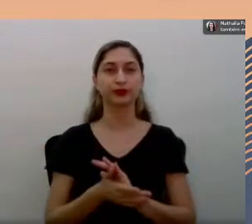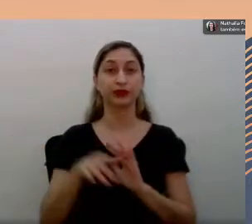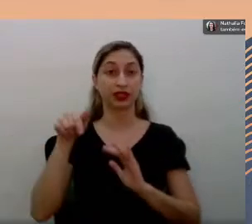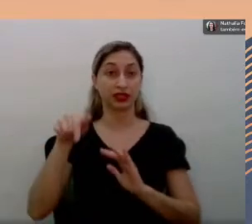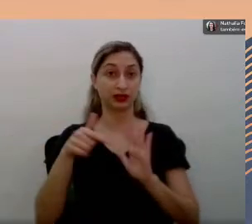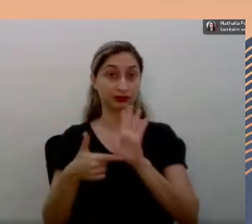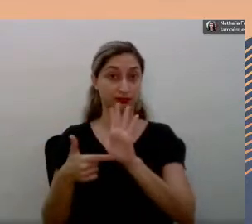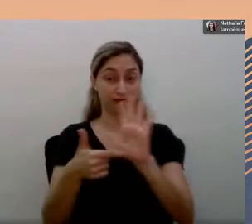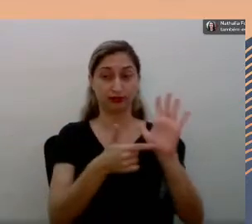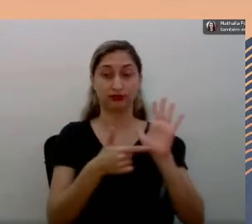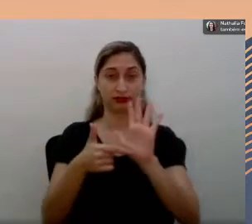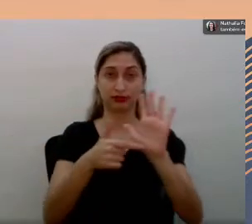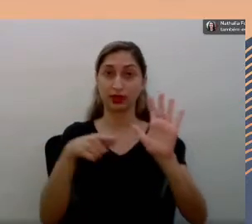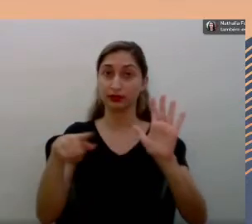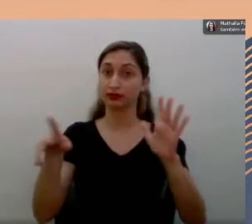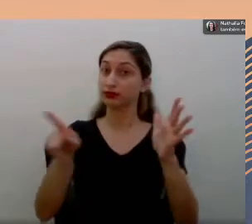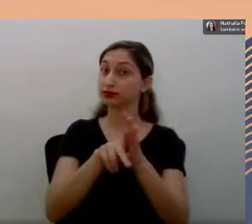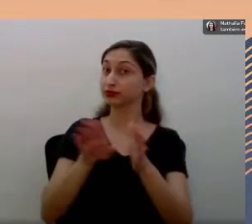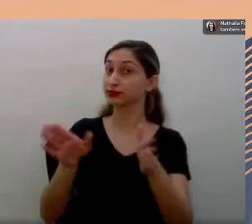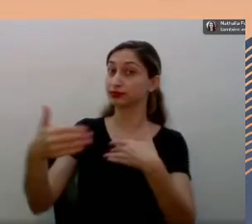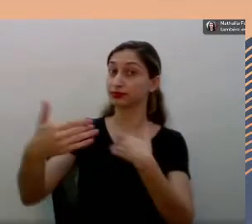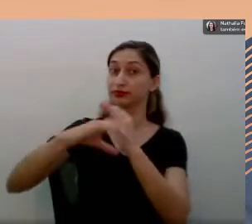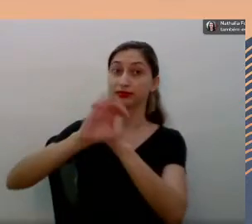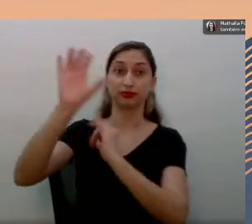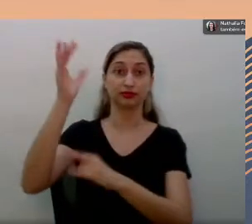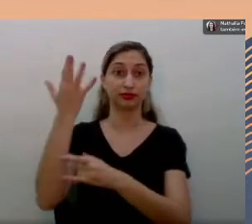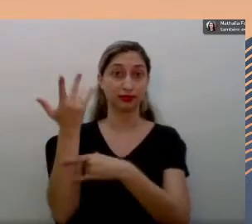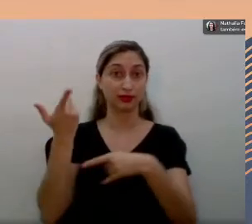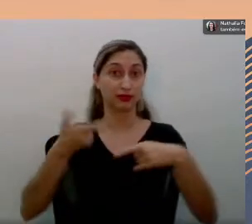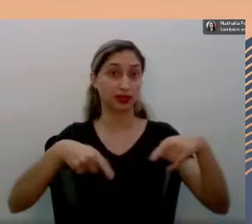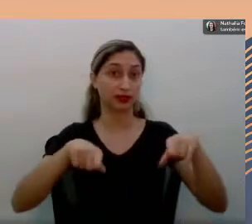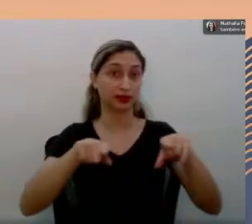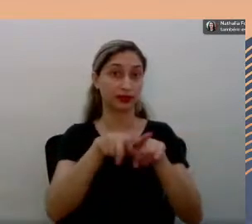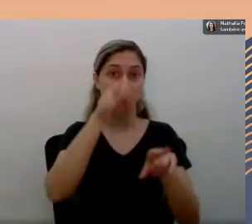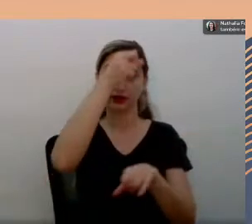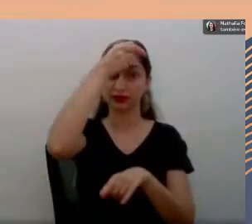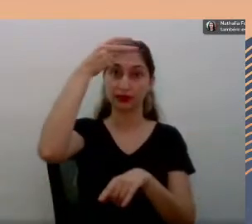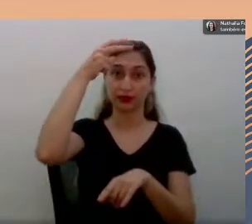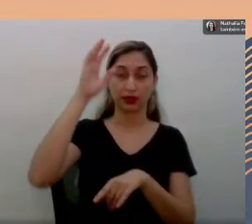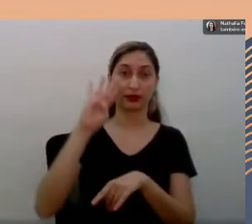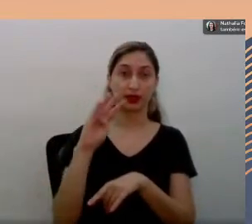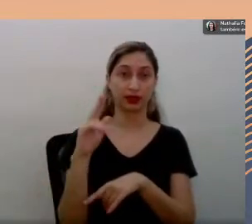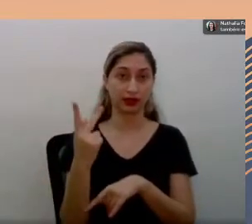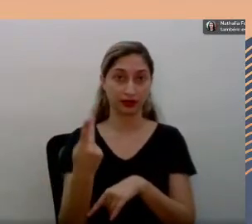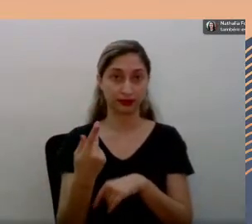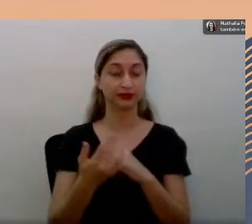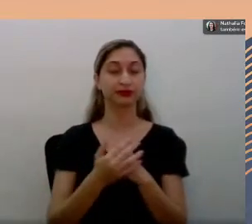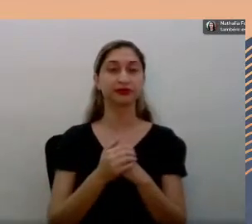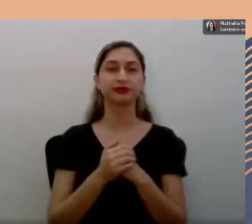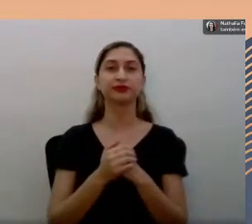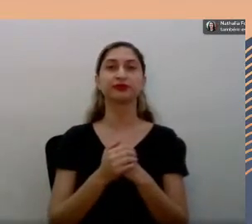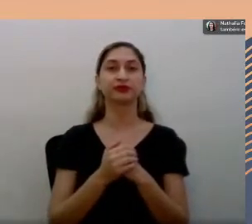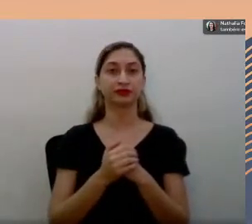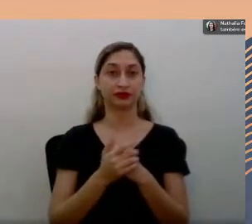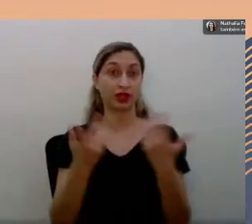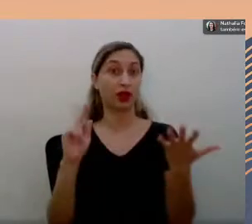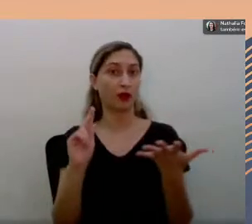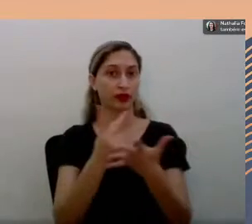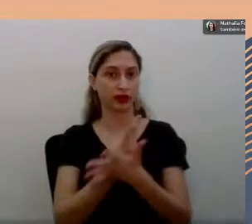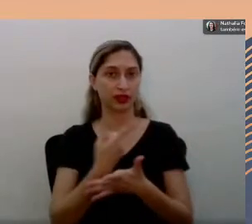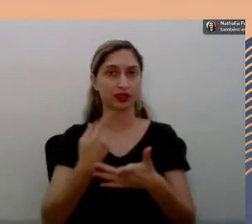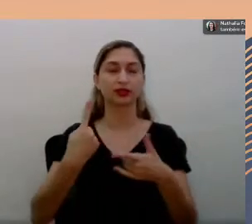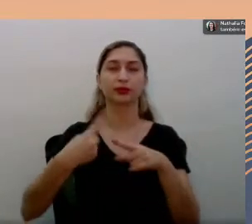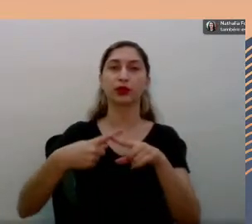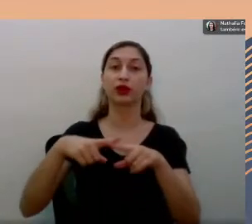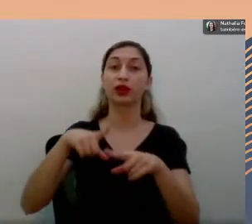é uma realização do espaço do conhecimento UFMG em parceria com a prefeitura de Belo Horizonte né por meio da secretaria municipal